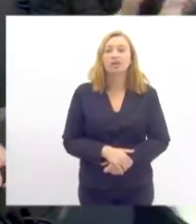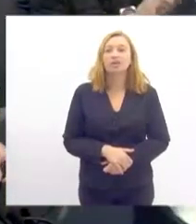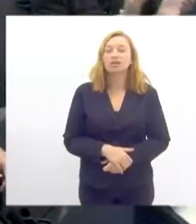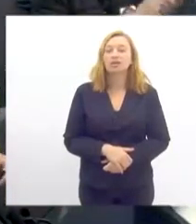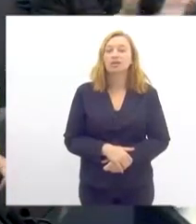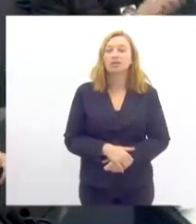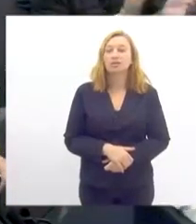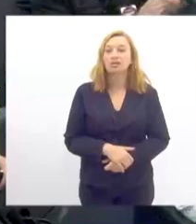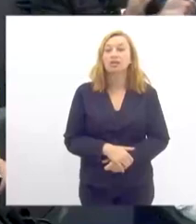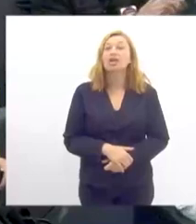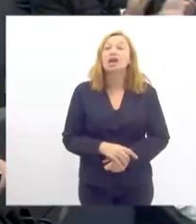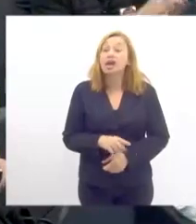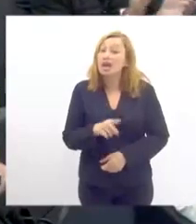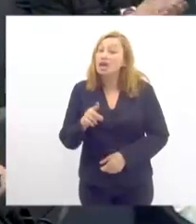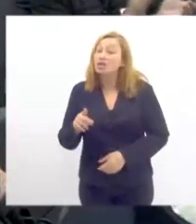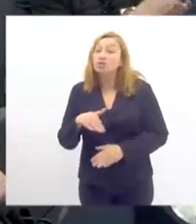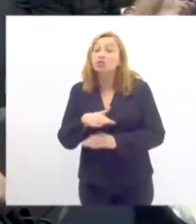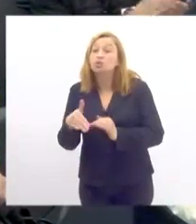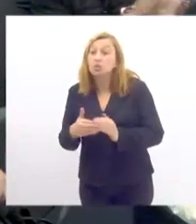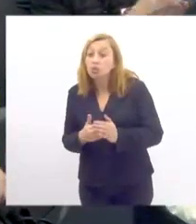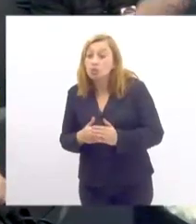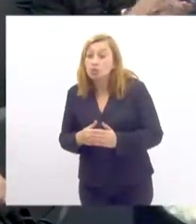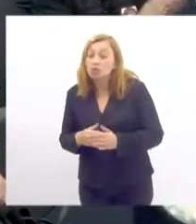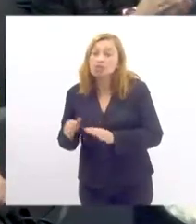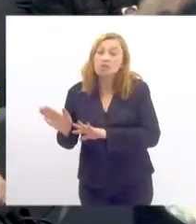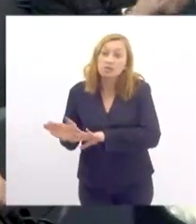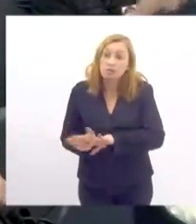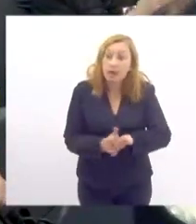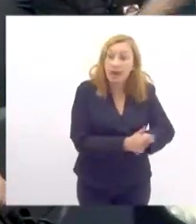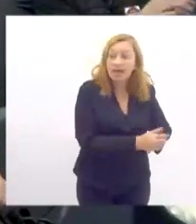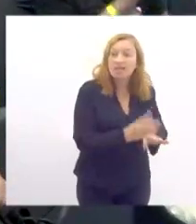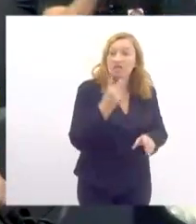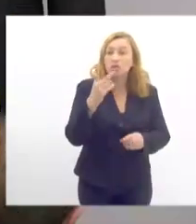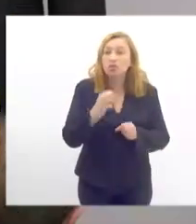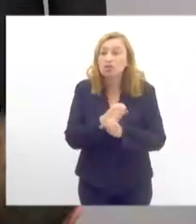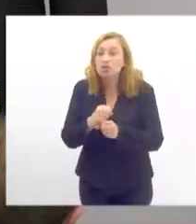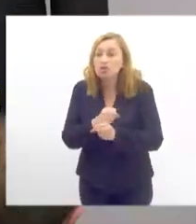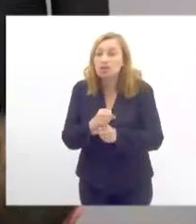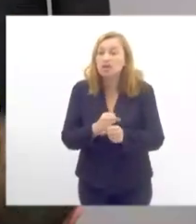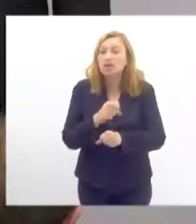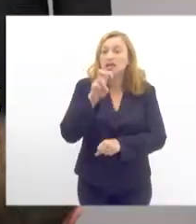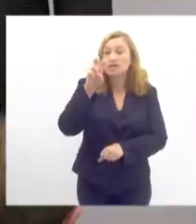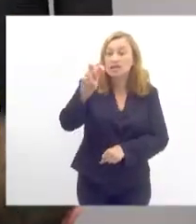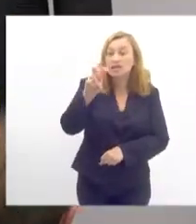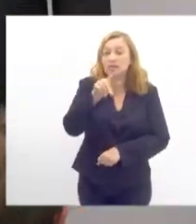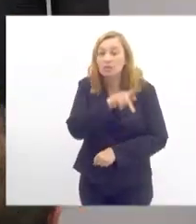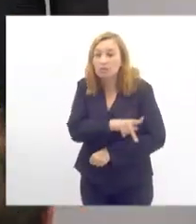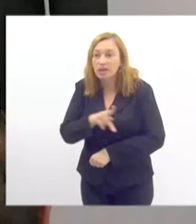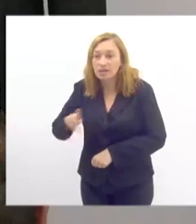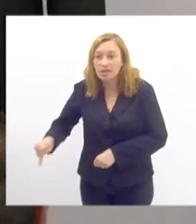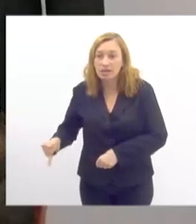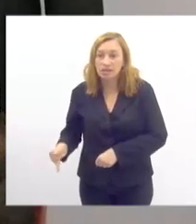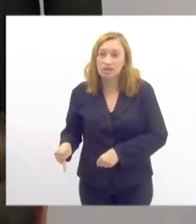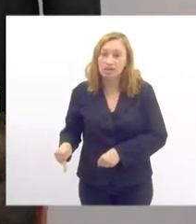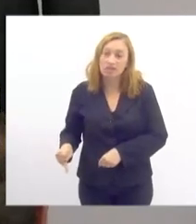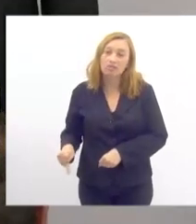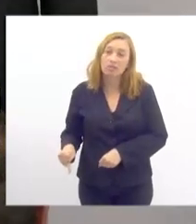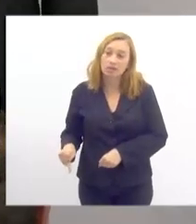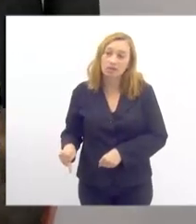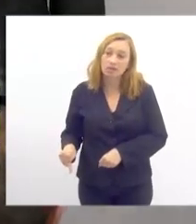ficar. Eles passam. Em 2 anos, nós tivemos 5 presidentes. Em 2 anos,